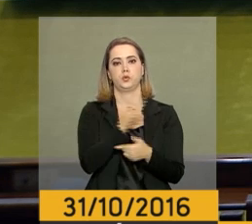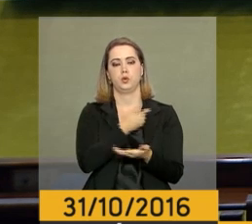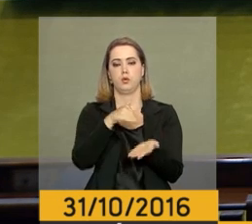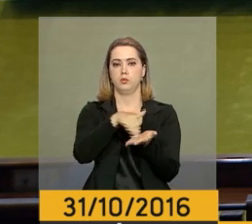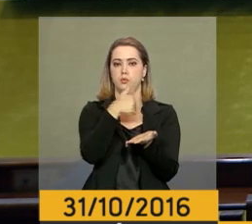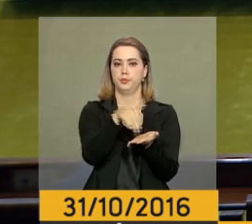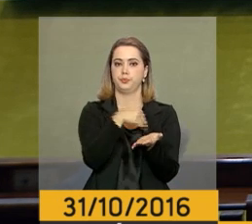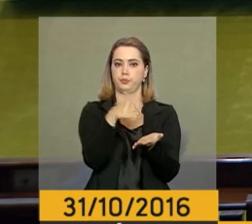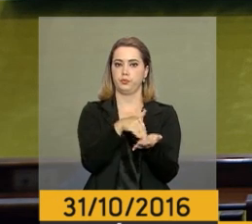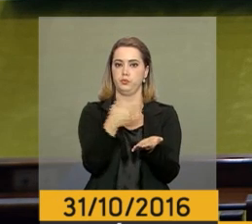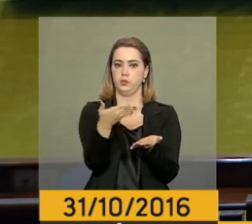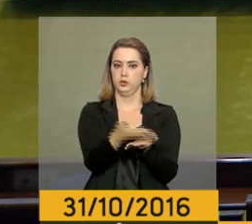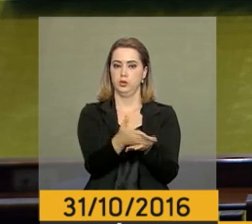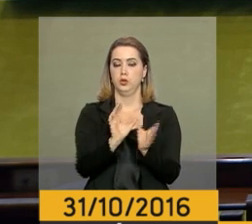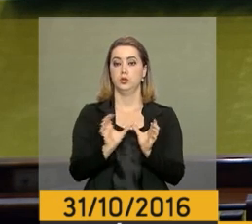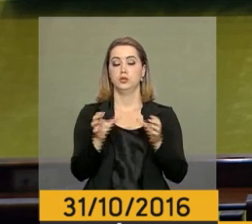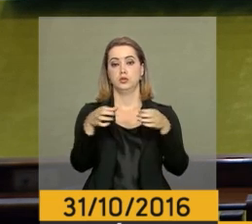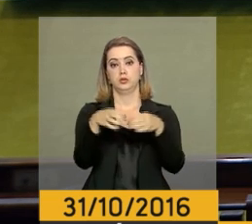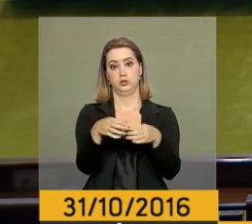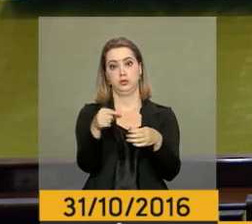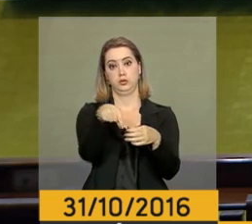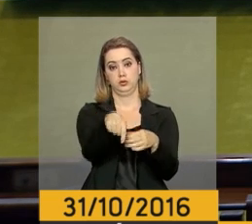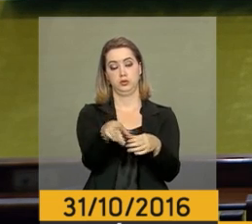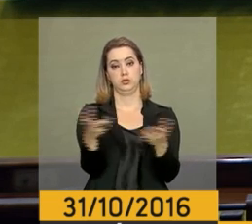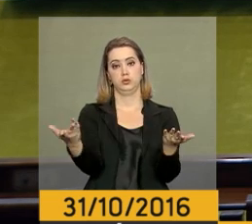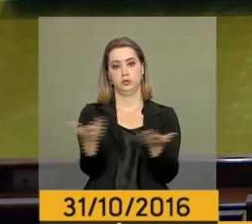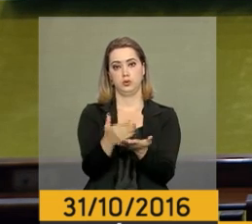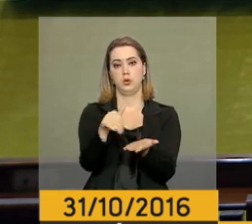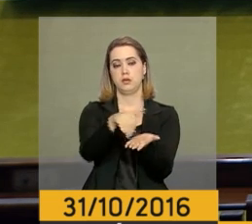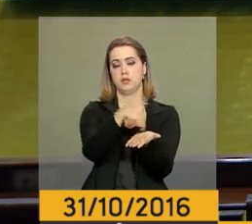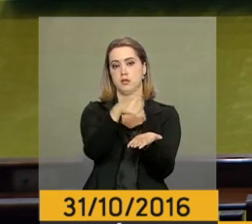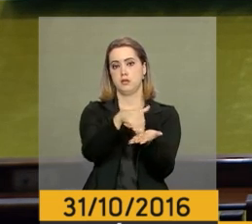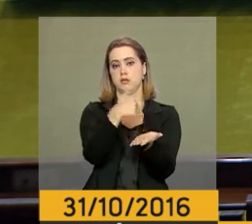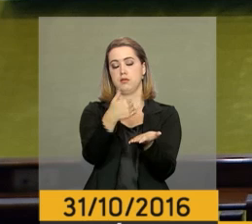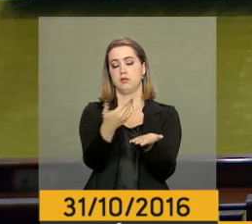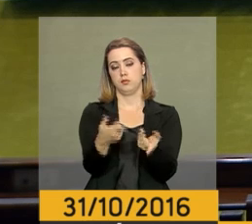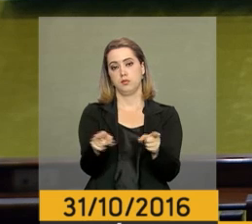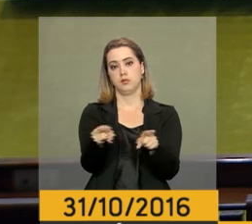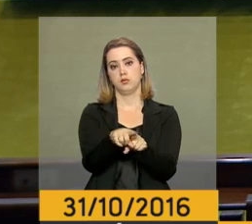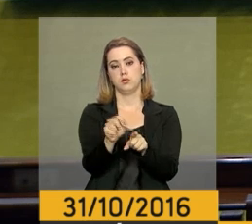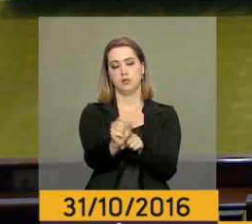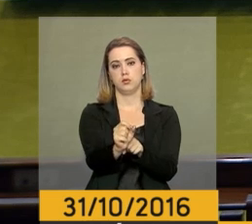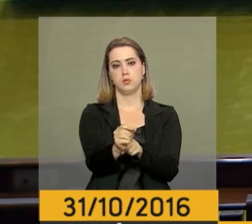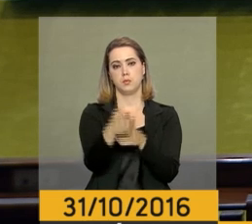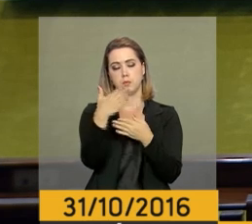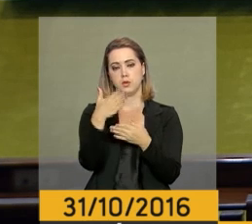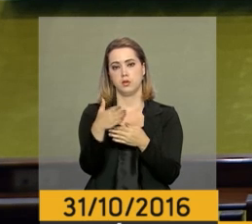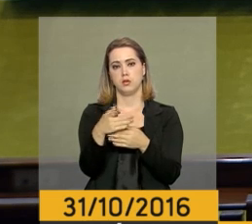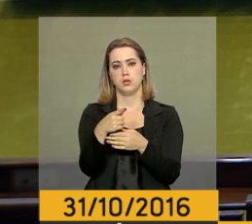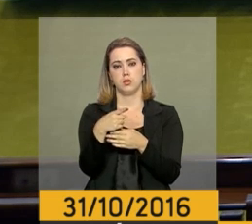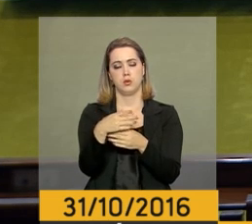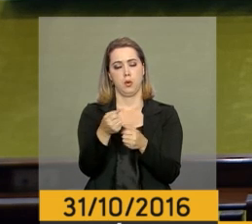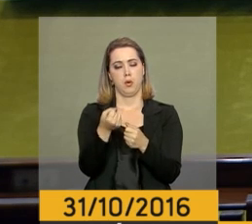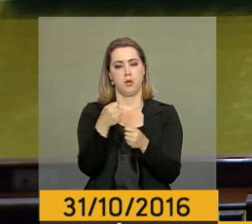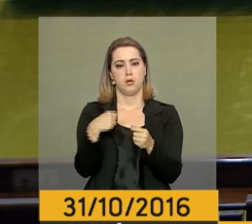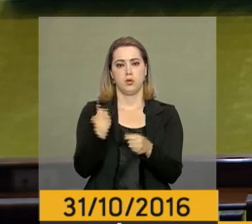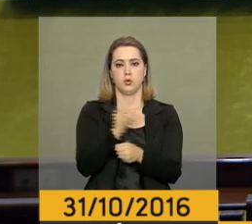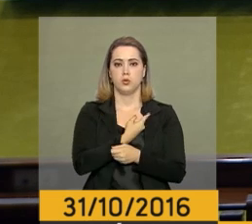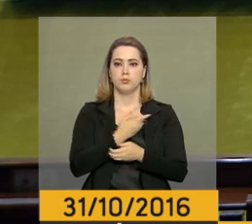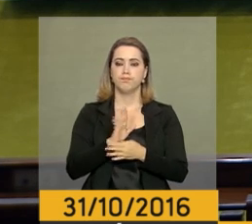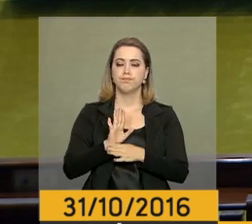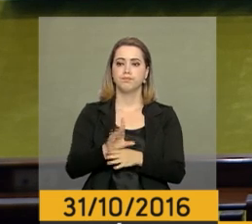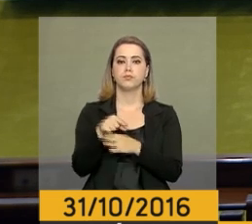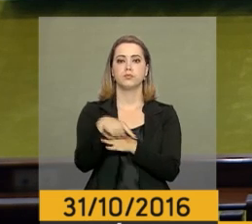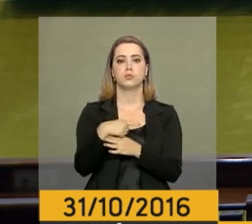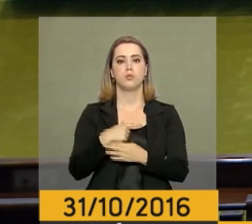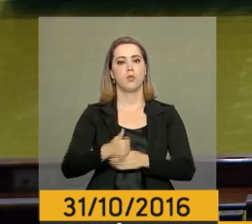nesta última cúpula de que participa como secretário executivo desejamos todos êxito